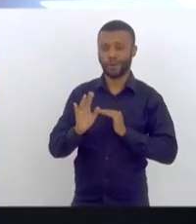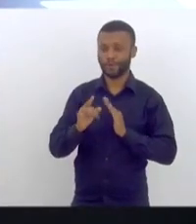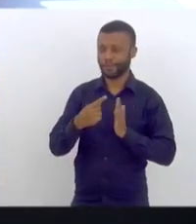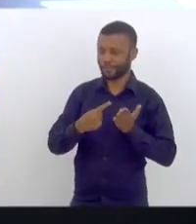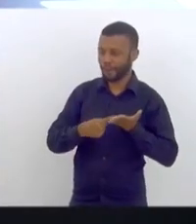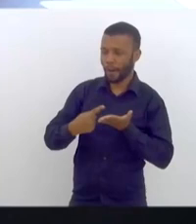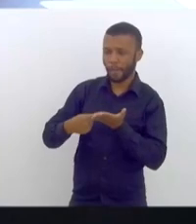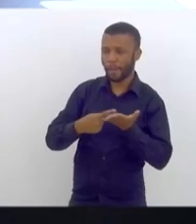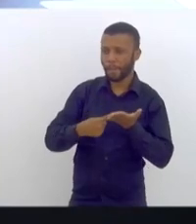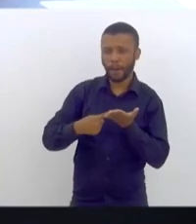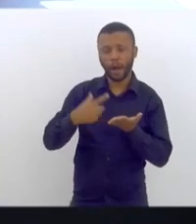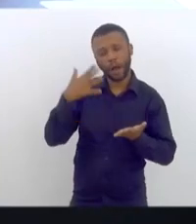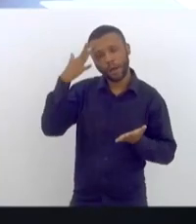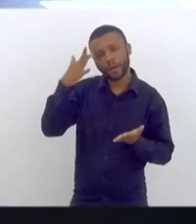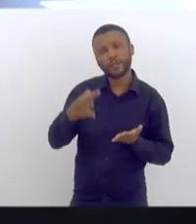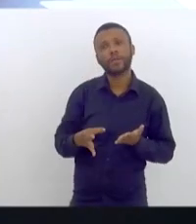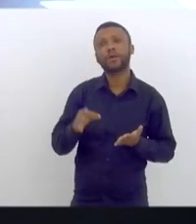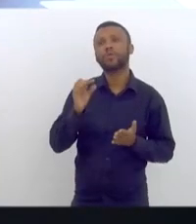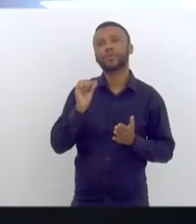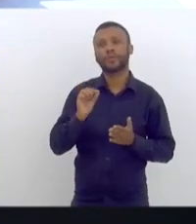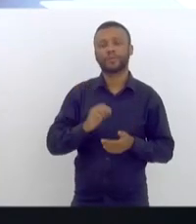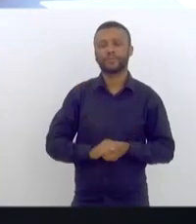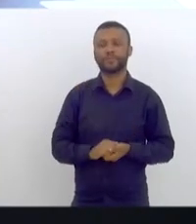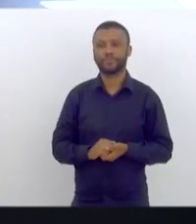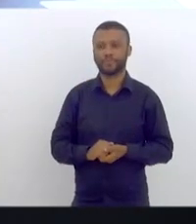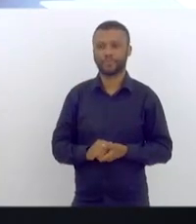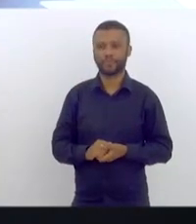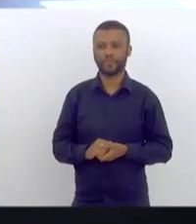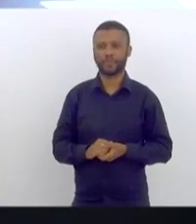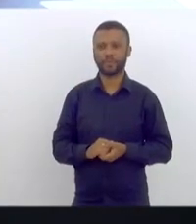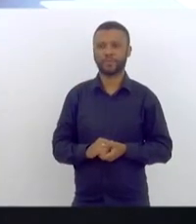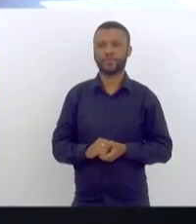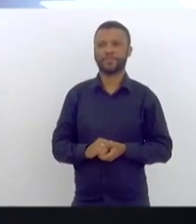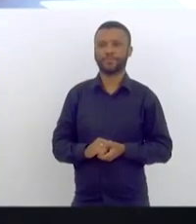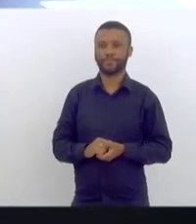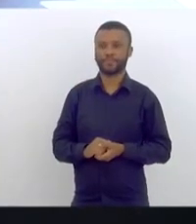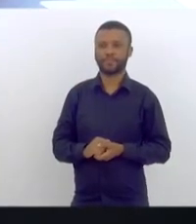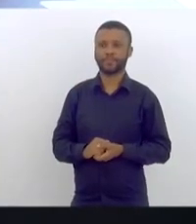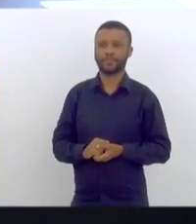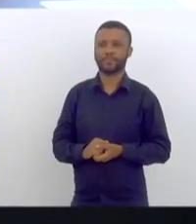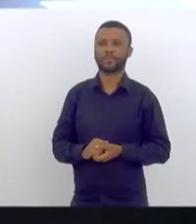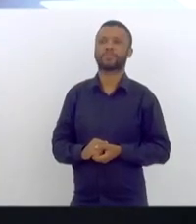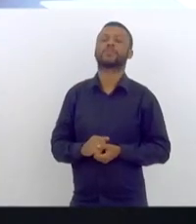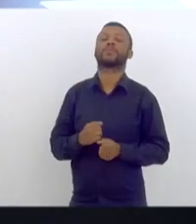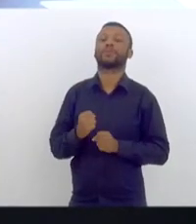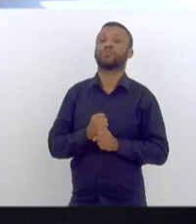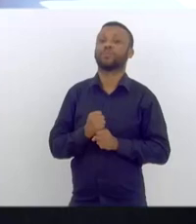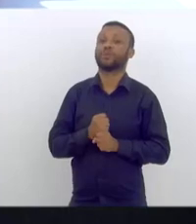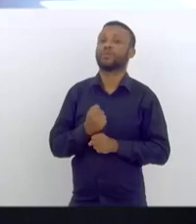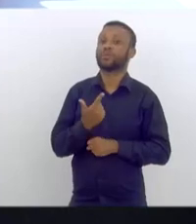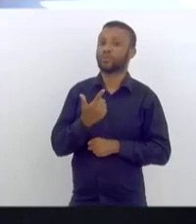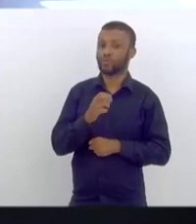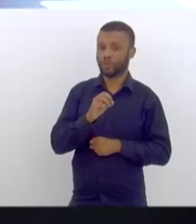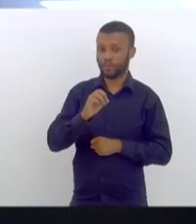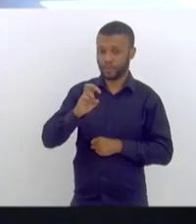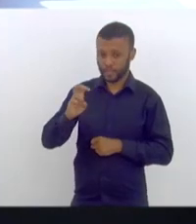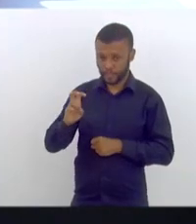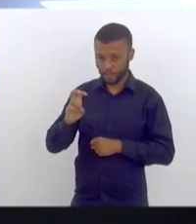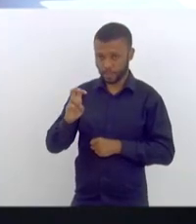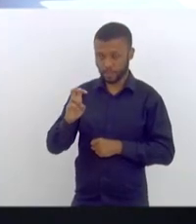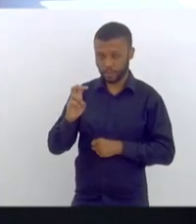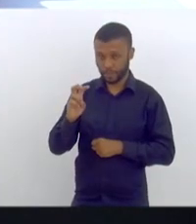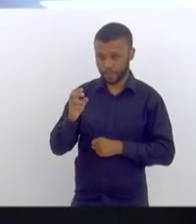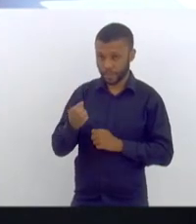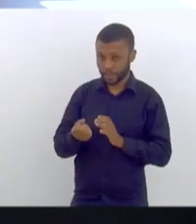porque eu entendo se lá no ano de 2005 se criou esse